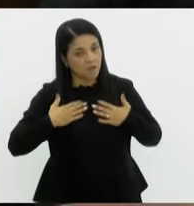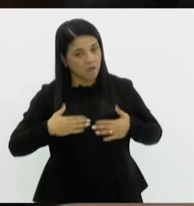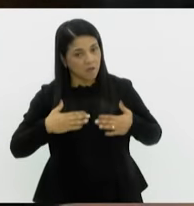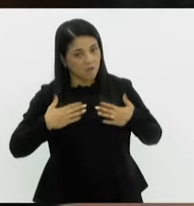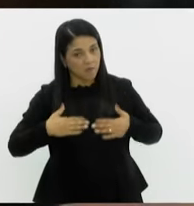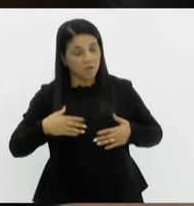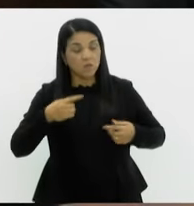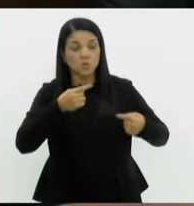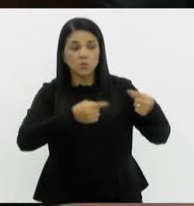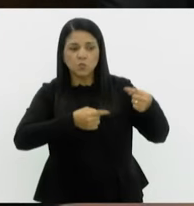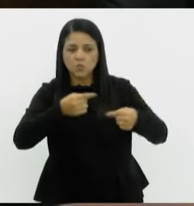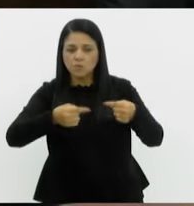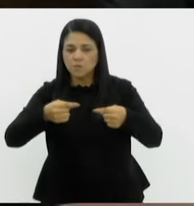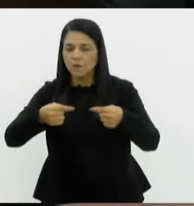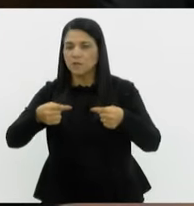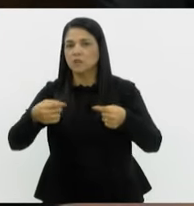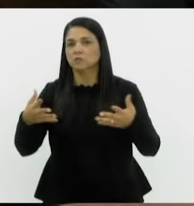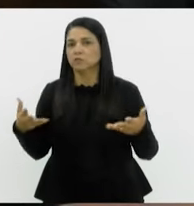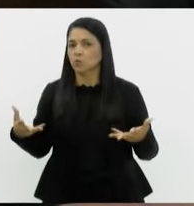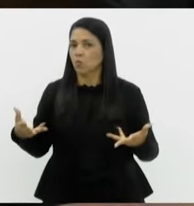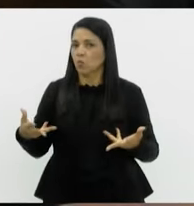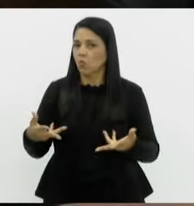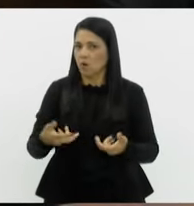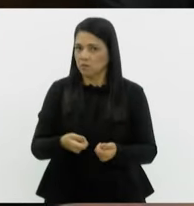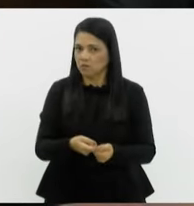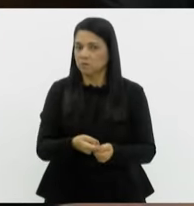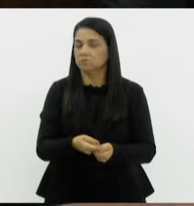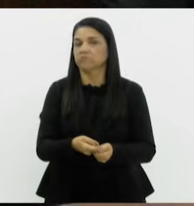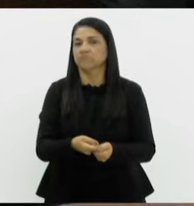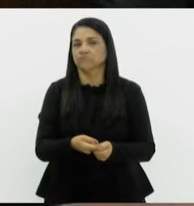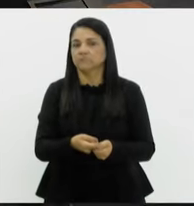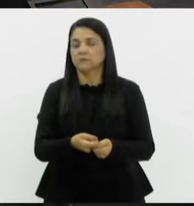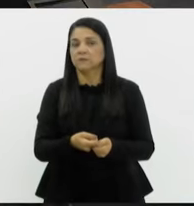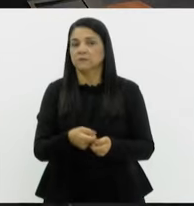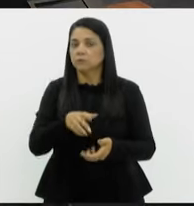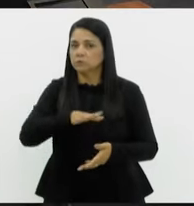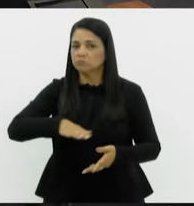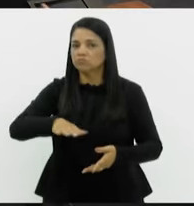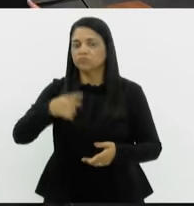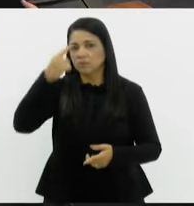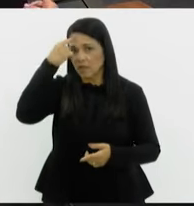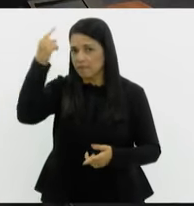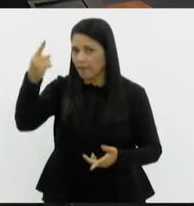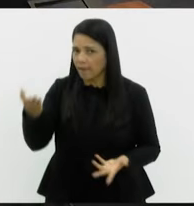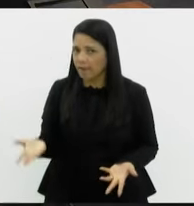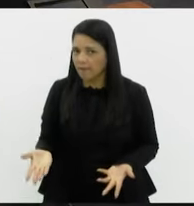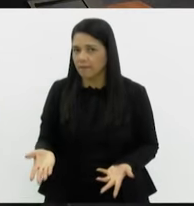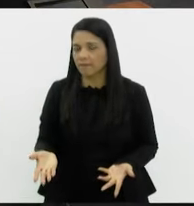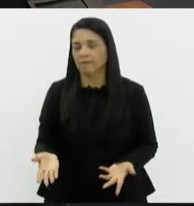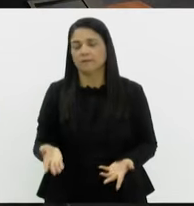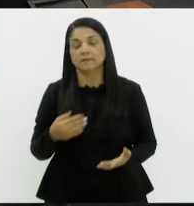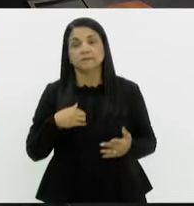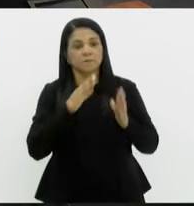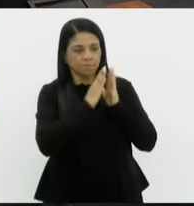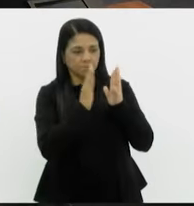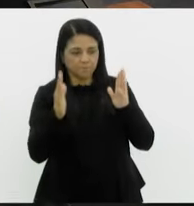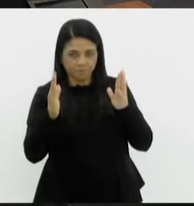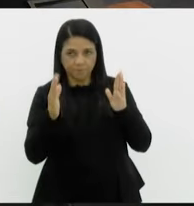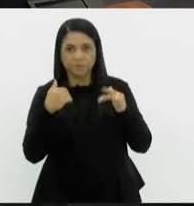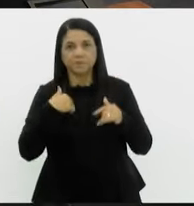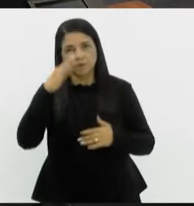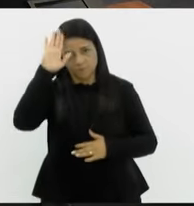um debate qualificado dentro do campo das ideias. Muito obrigado, senhor presidente. Obrigado. Pela ordem, senhor presidente. Senhor